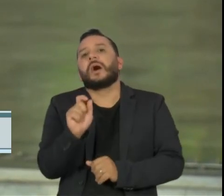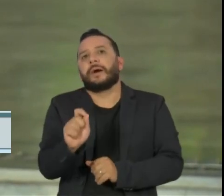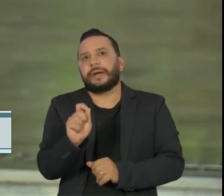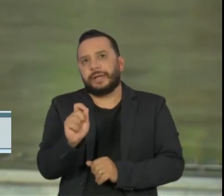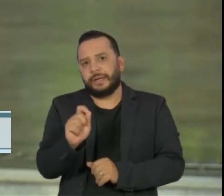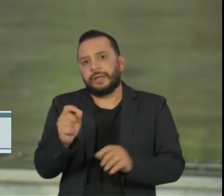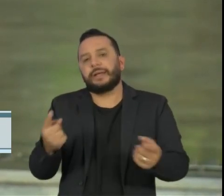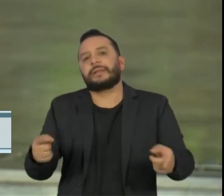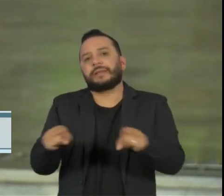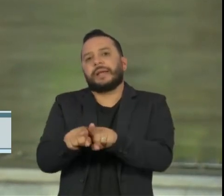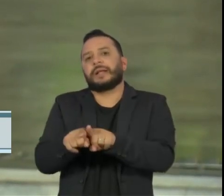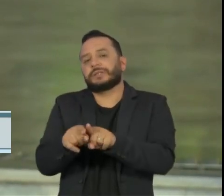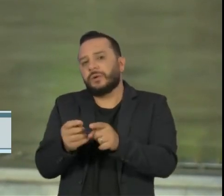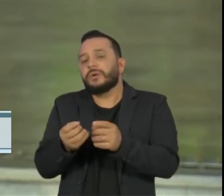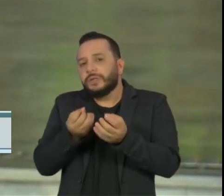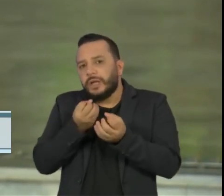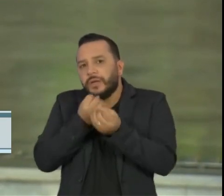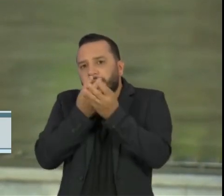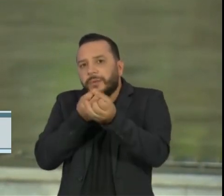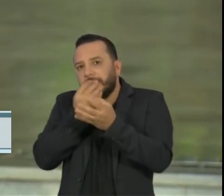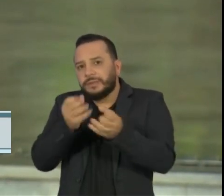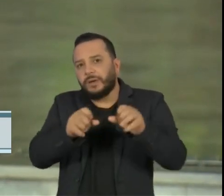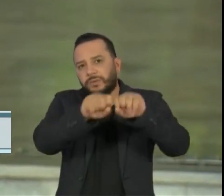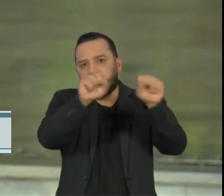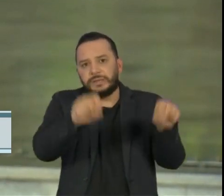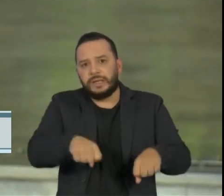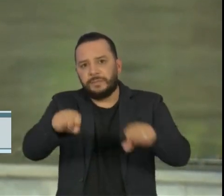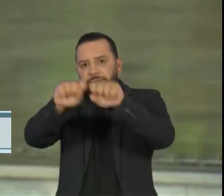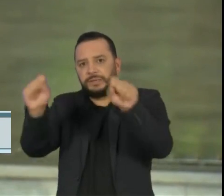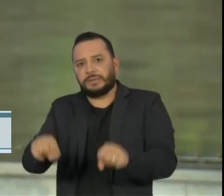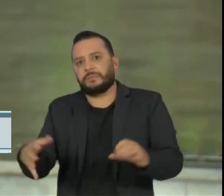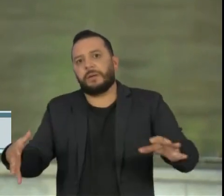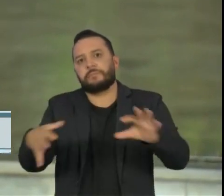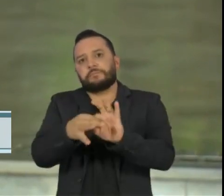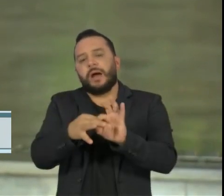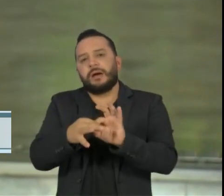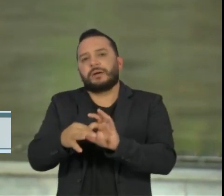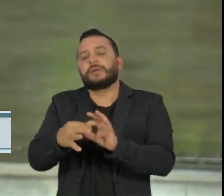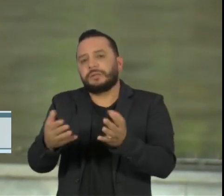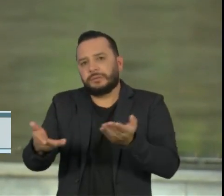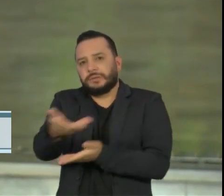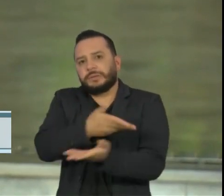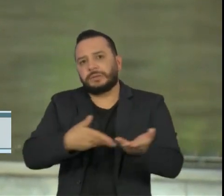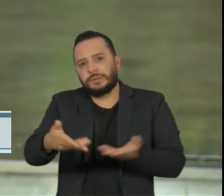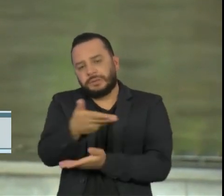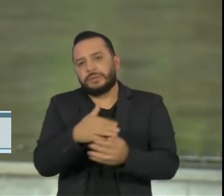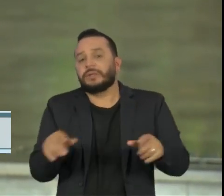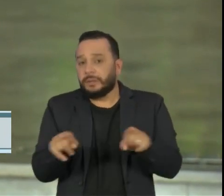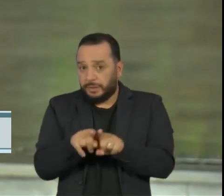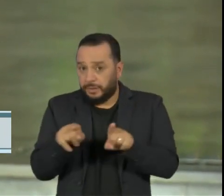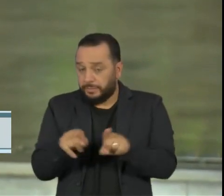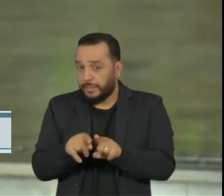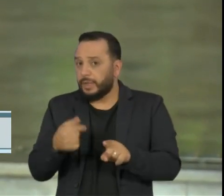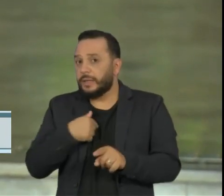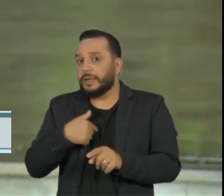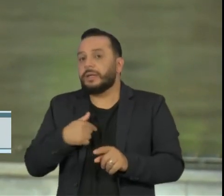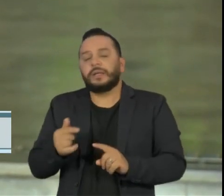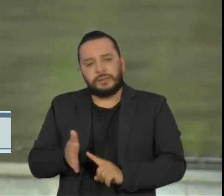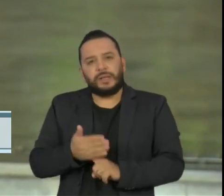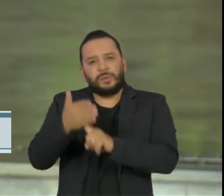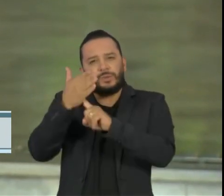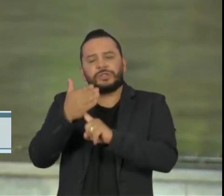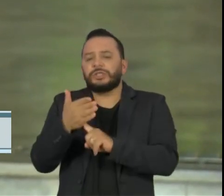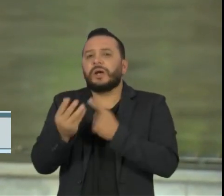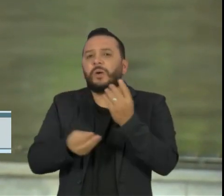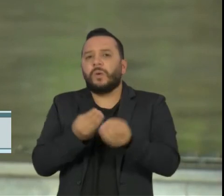da integração de dados com o setor privado e público, e também na última etapa aqui, que é tecnológica, incluindo